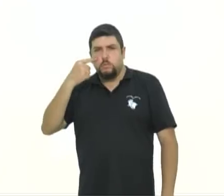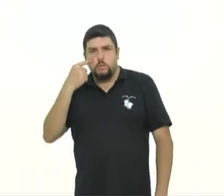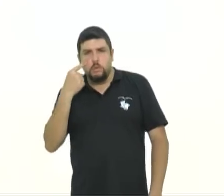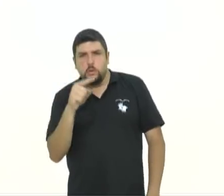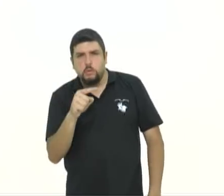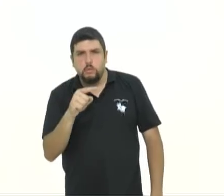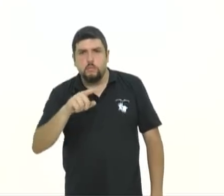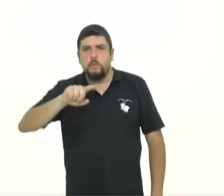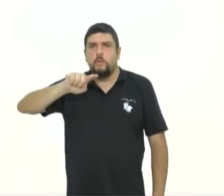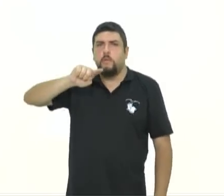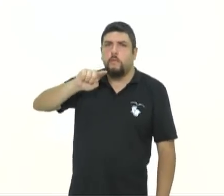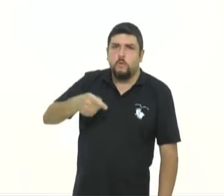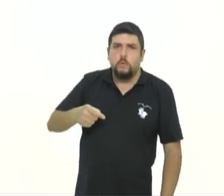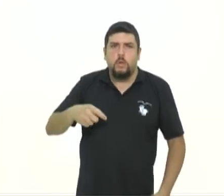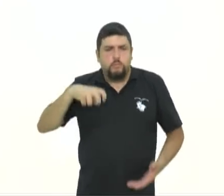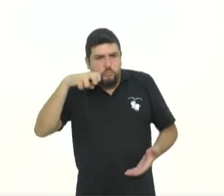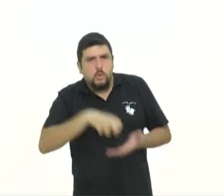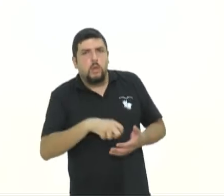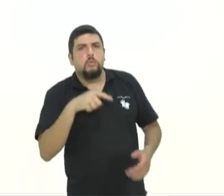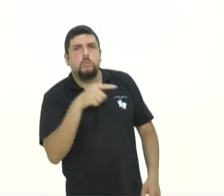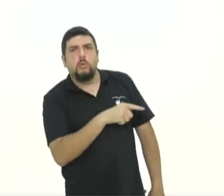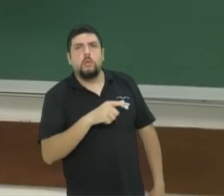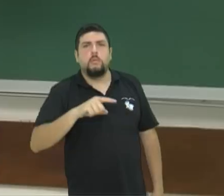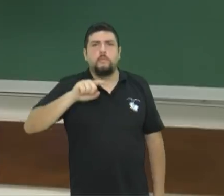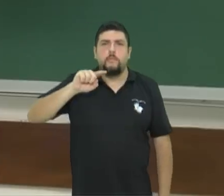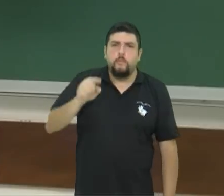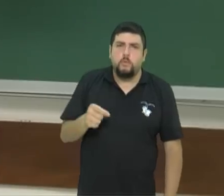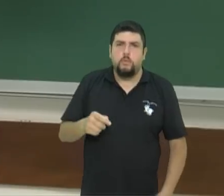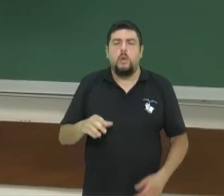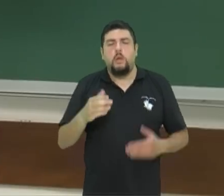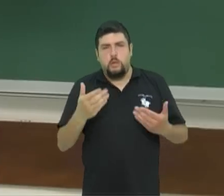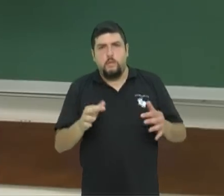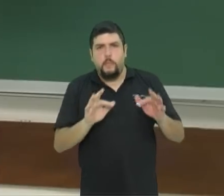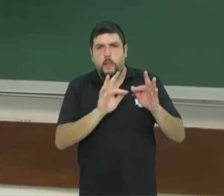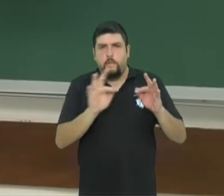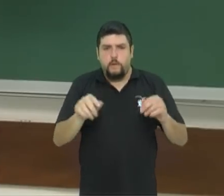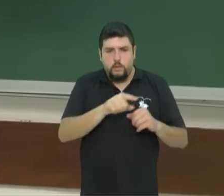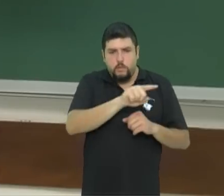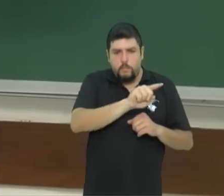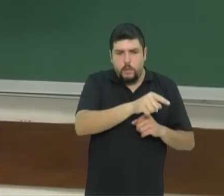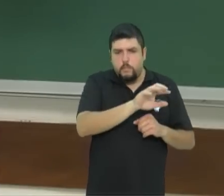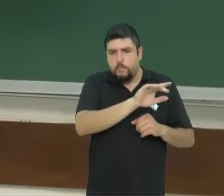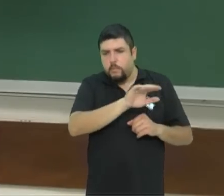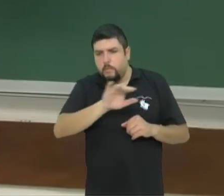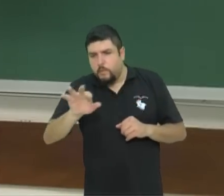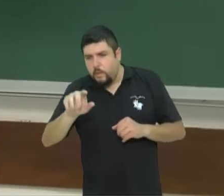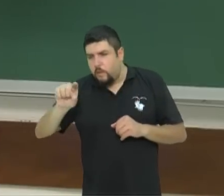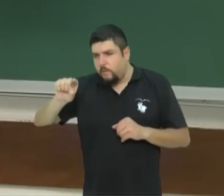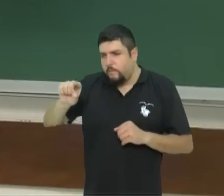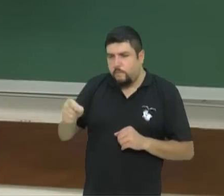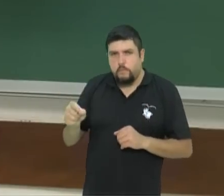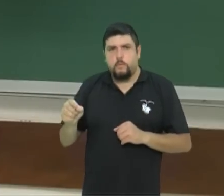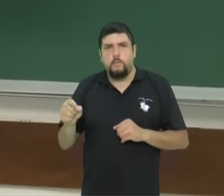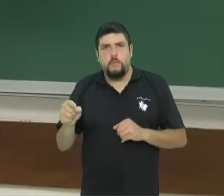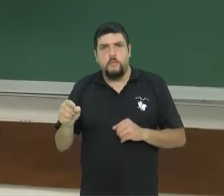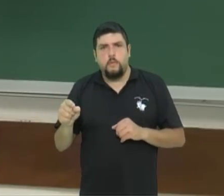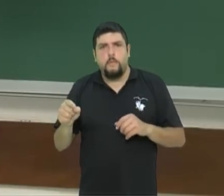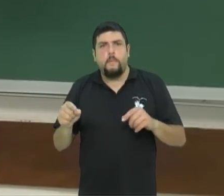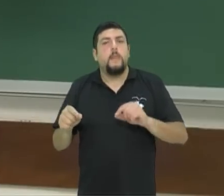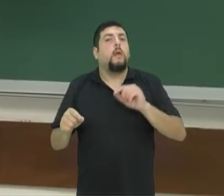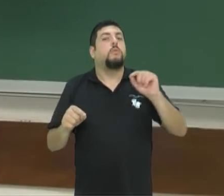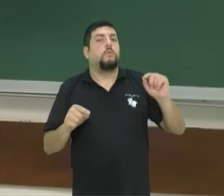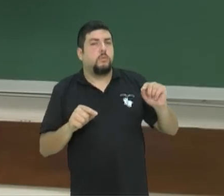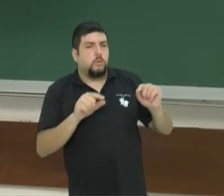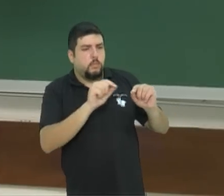castigou o Eco, vírgula. Então, a gente tem entre vírgulas ali uma explicação, né, do que a Hera fez ao descobrir